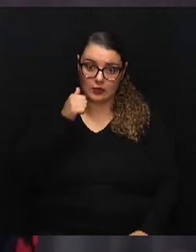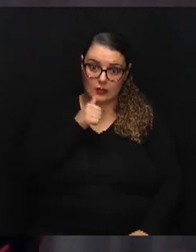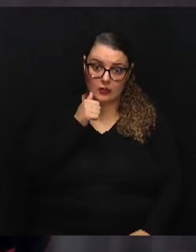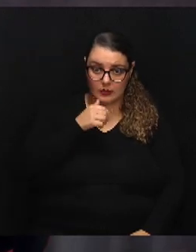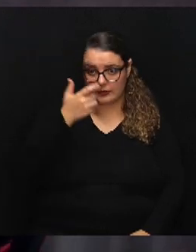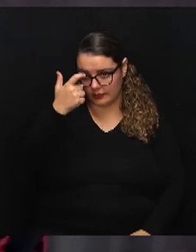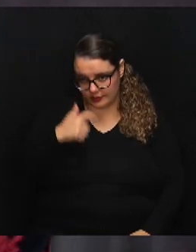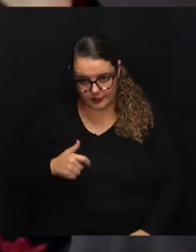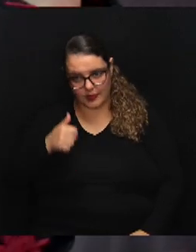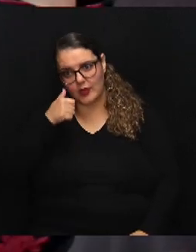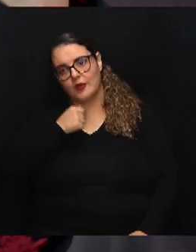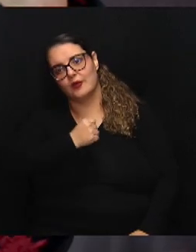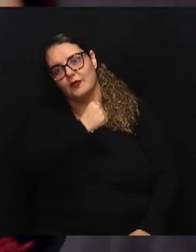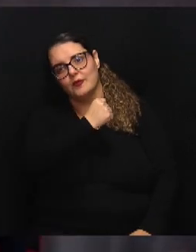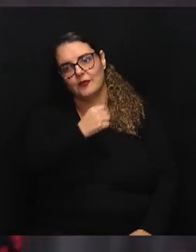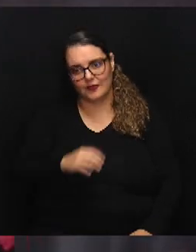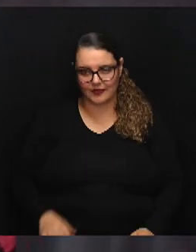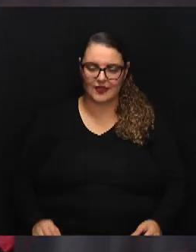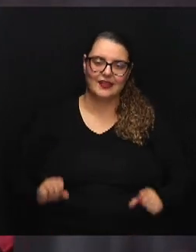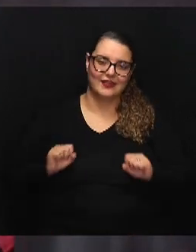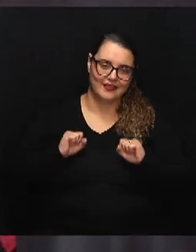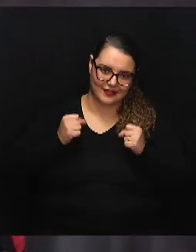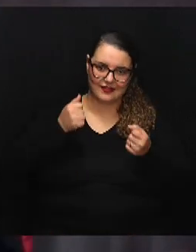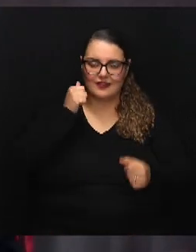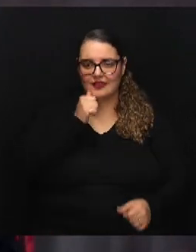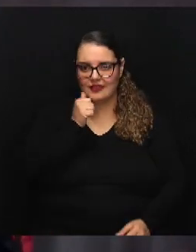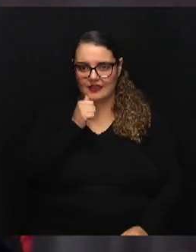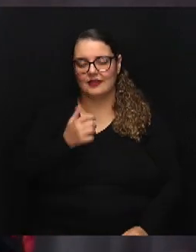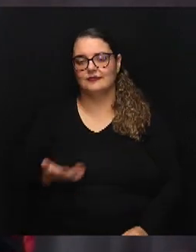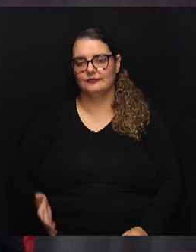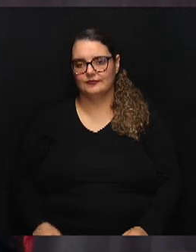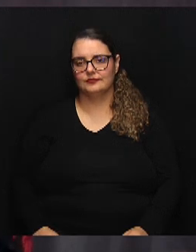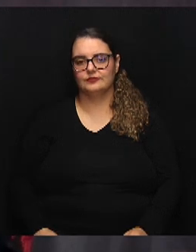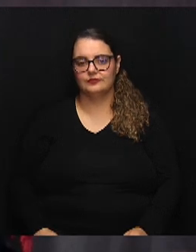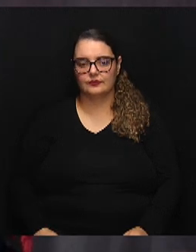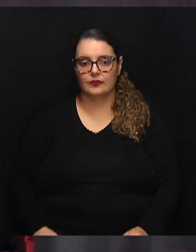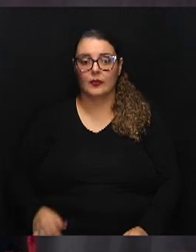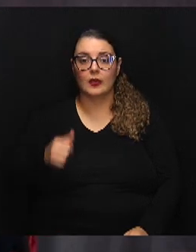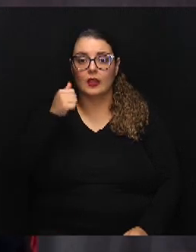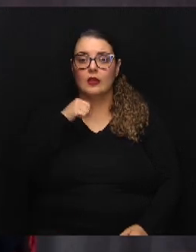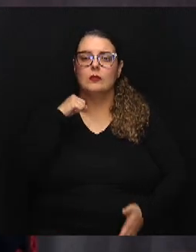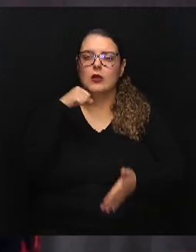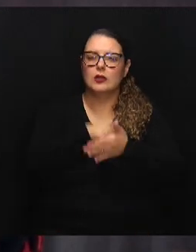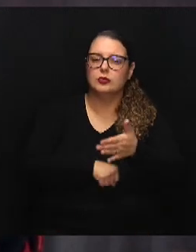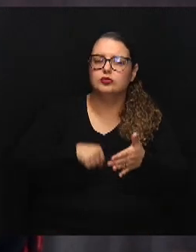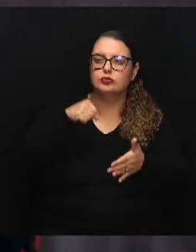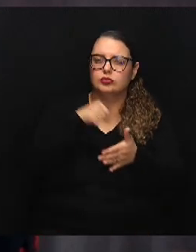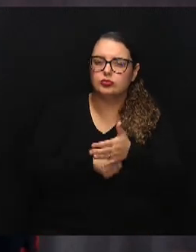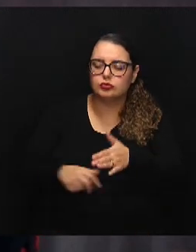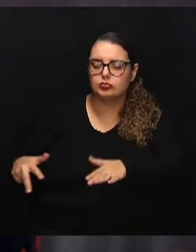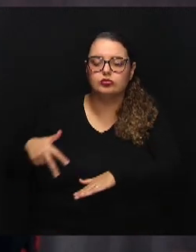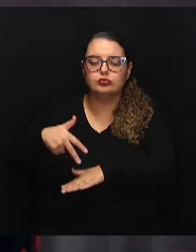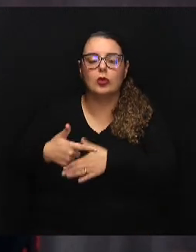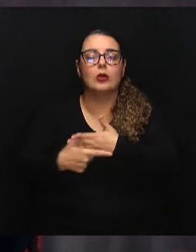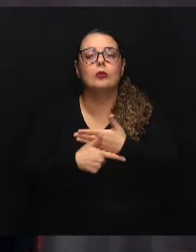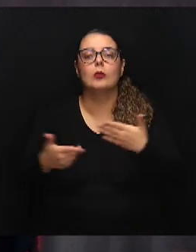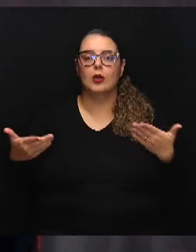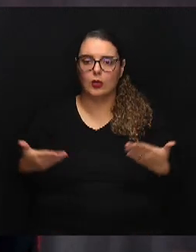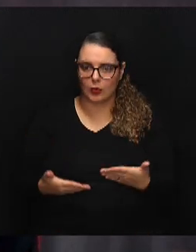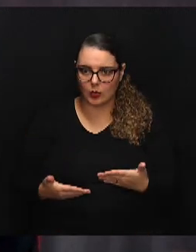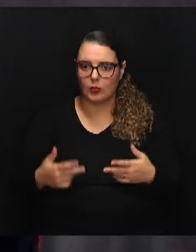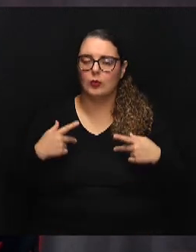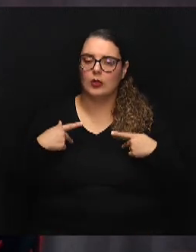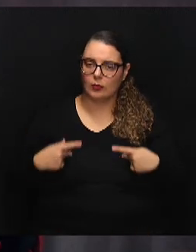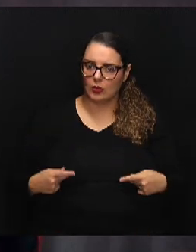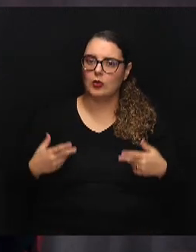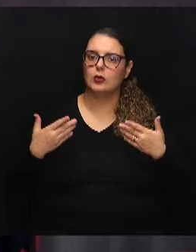sou feminista, mas eu defendo muitas mulheres. Eu acho que as mulheres lutaram tanto para estar nesse papel hoje, nessa